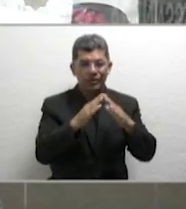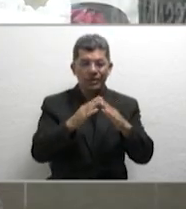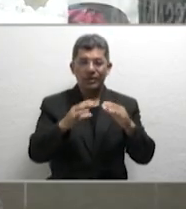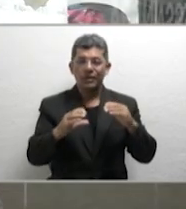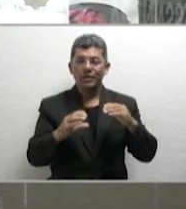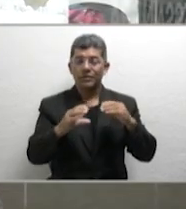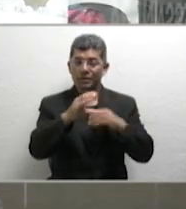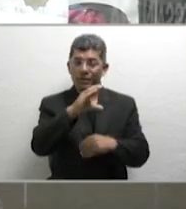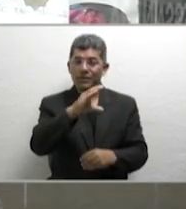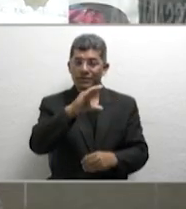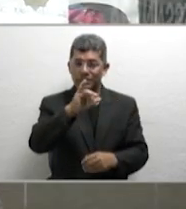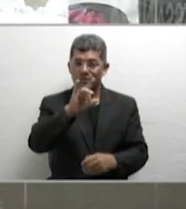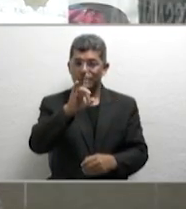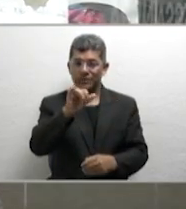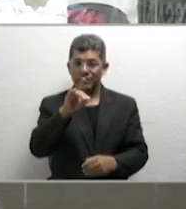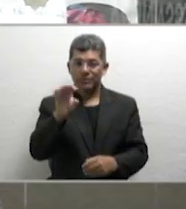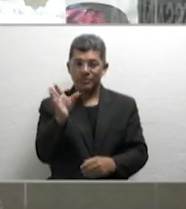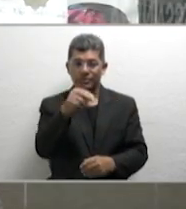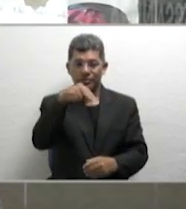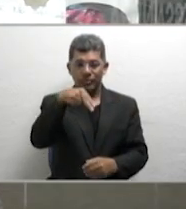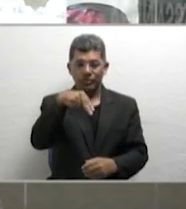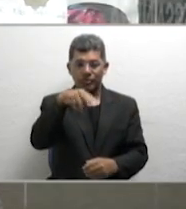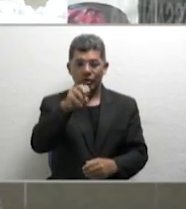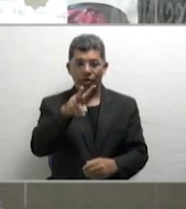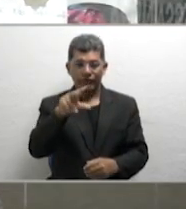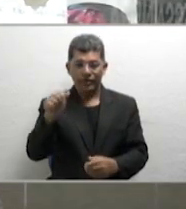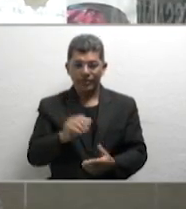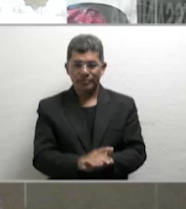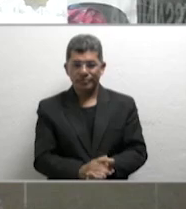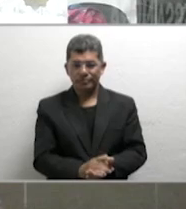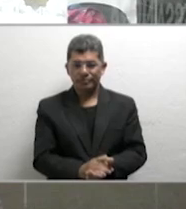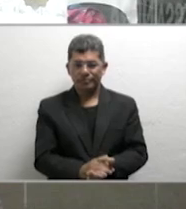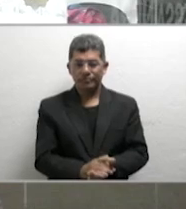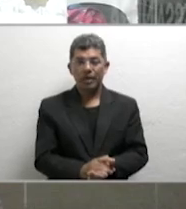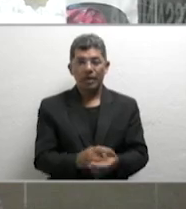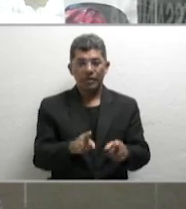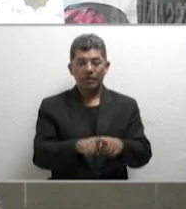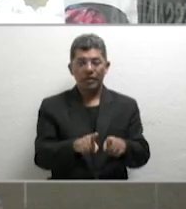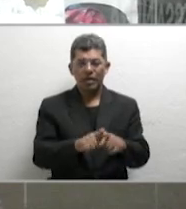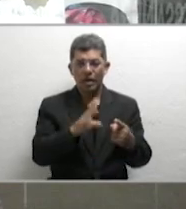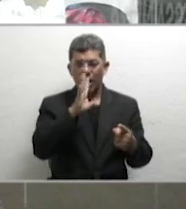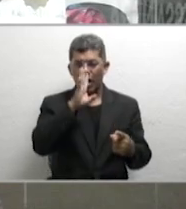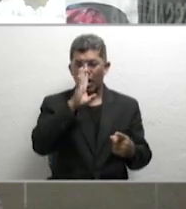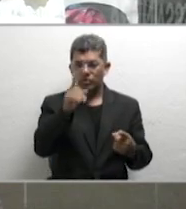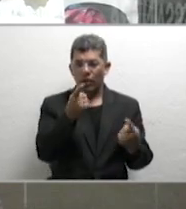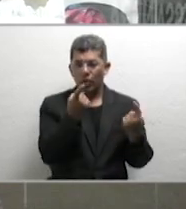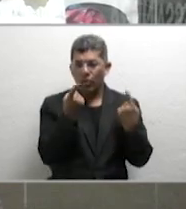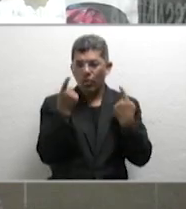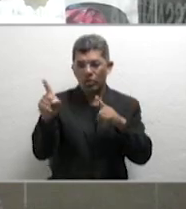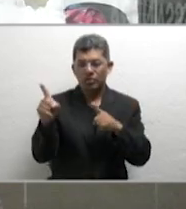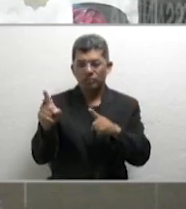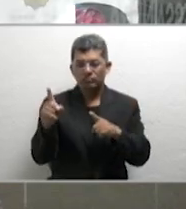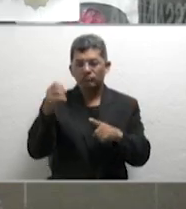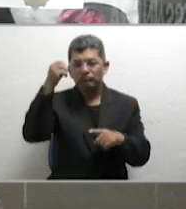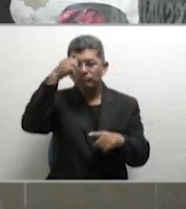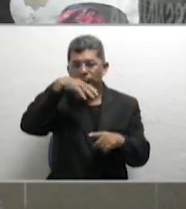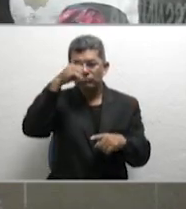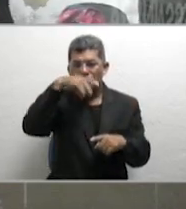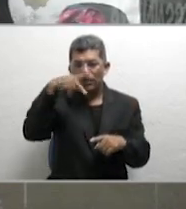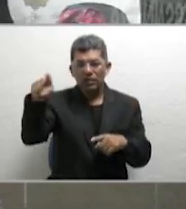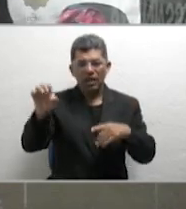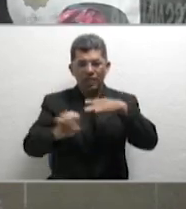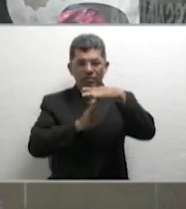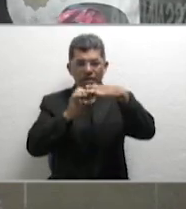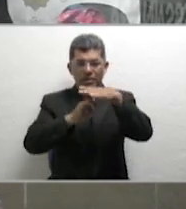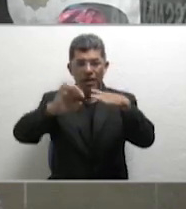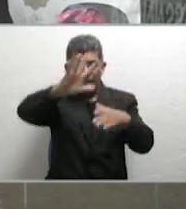aqui reivindicar seus direitos e denunciar o abuso que a Amazonas